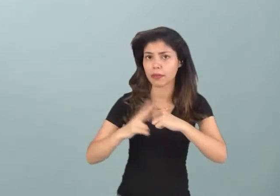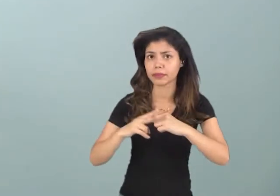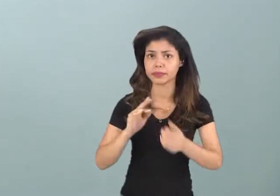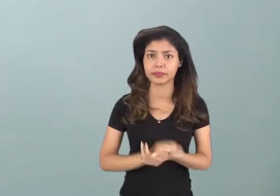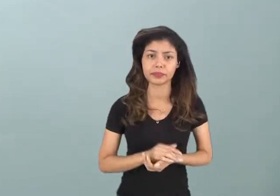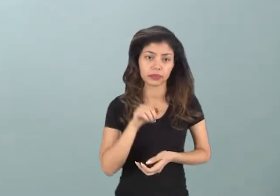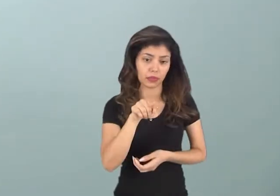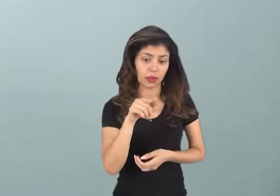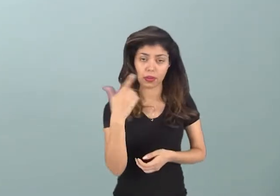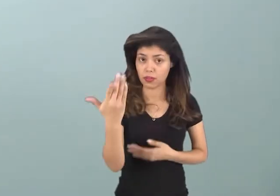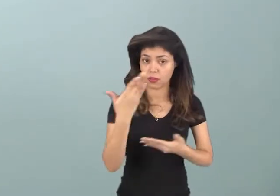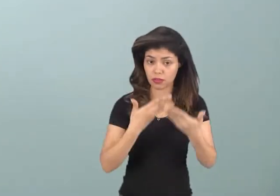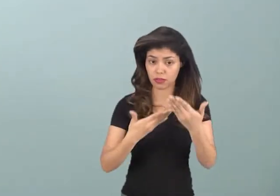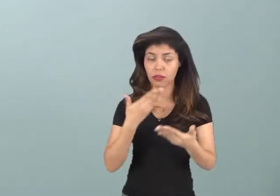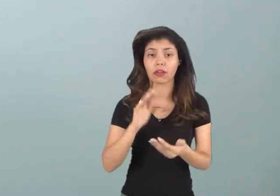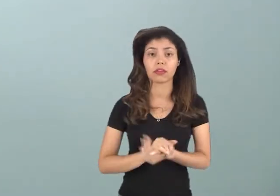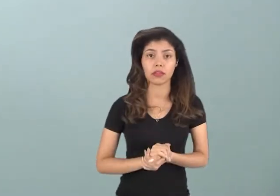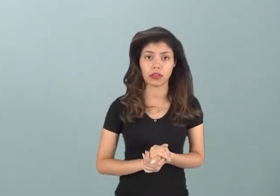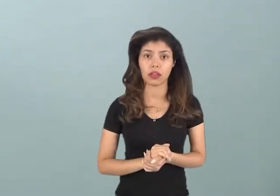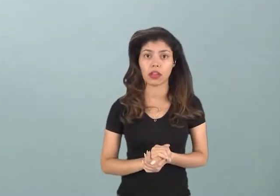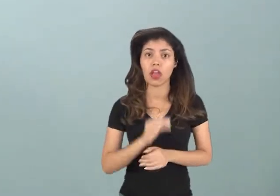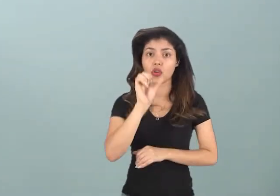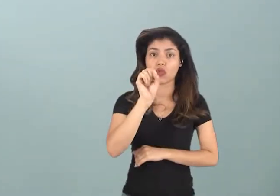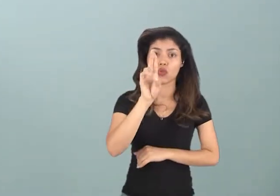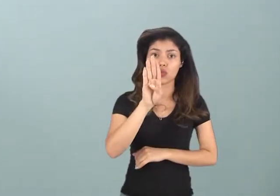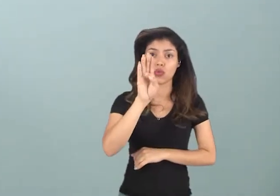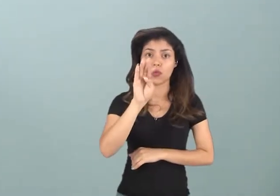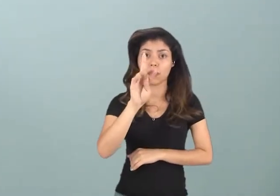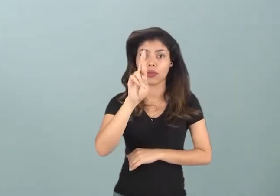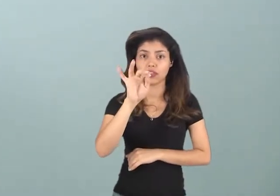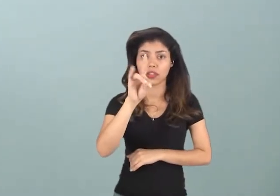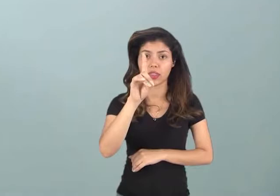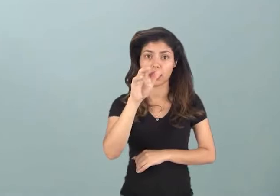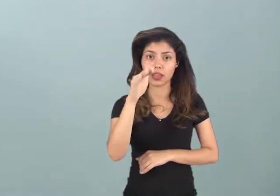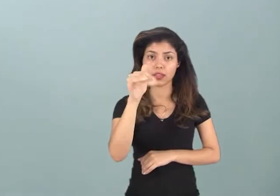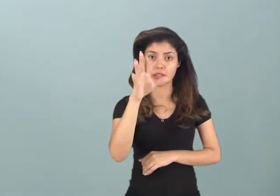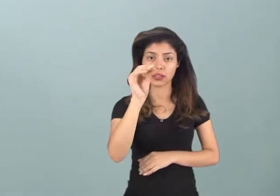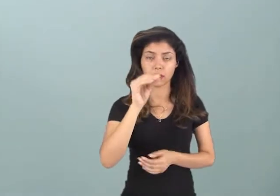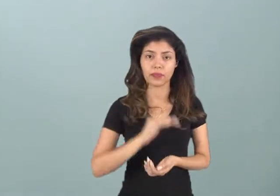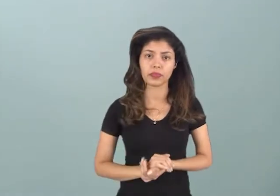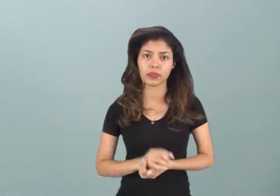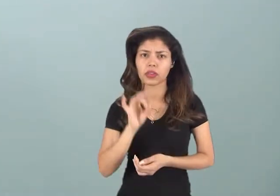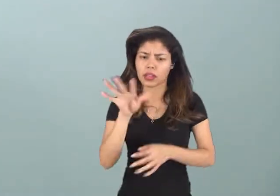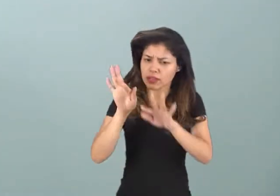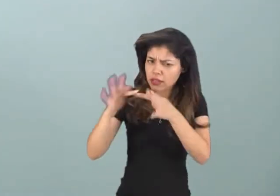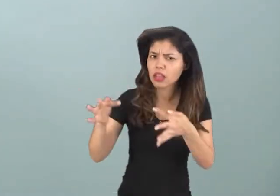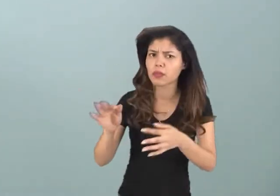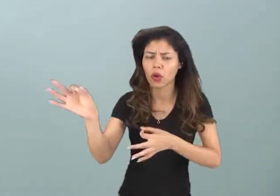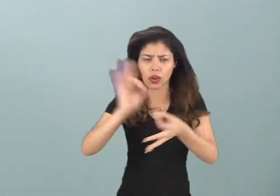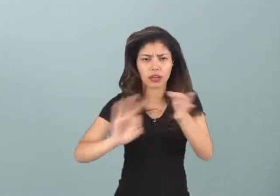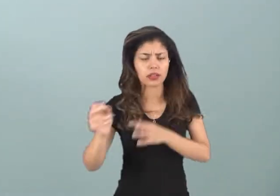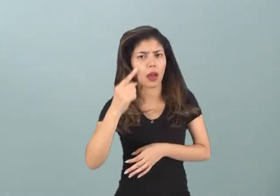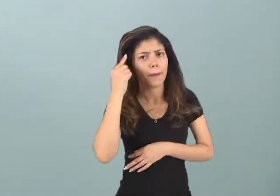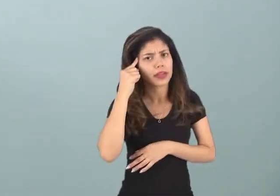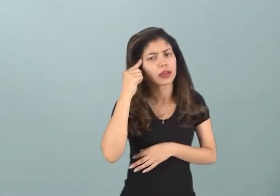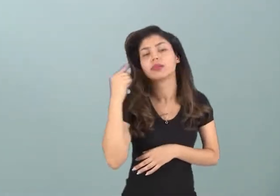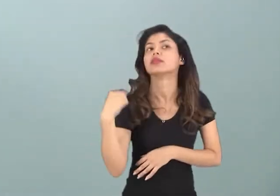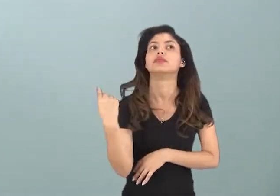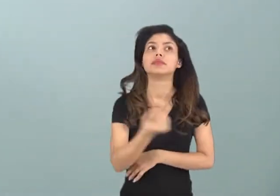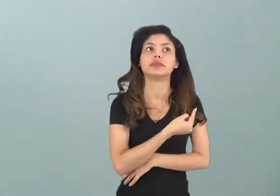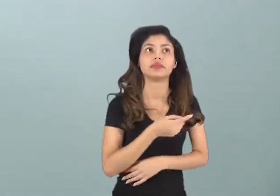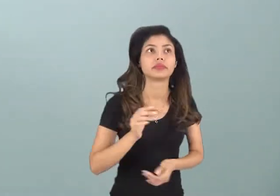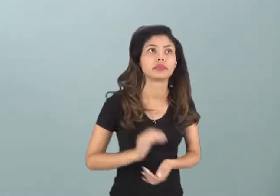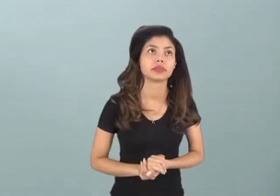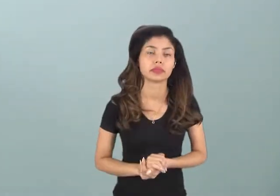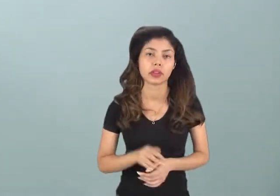Então ali não vou ter uma relação de subordinação, tá, gente? Ali eu tenho um período simples. Só para poder organizar o nosso pensamento, vamos lá.